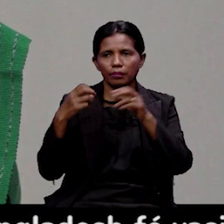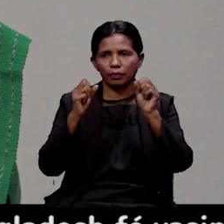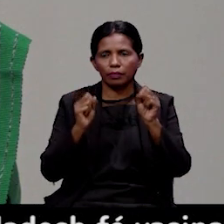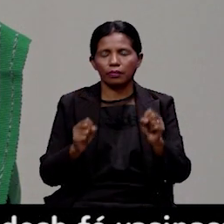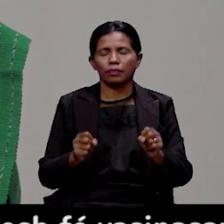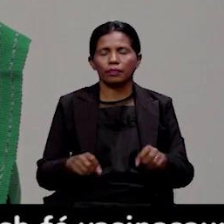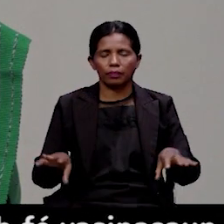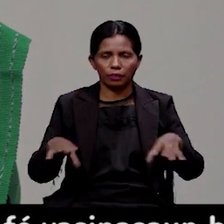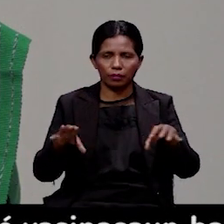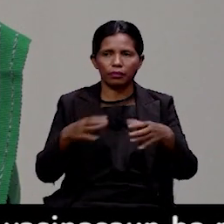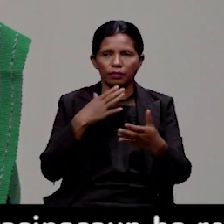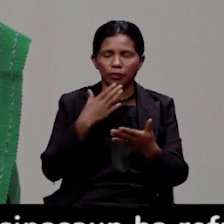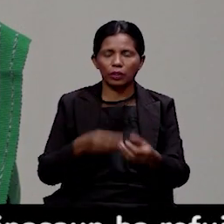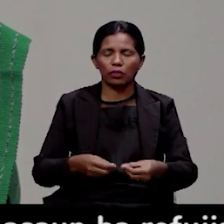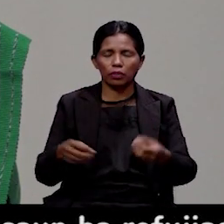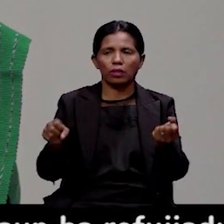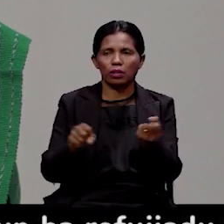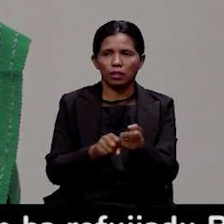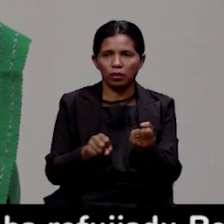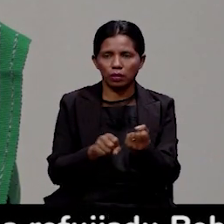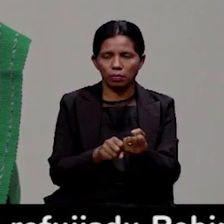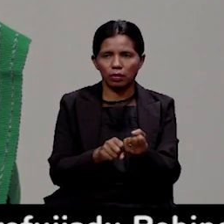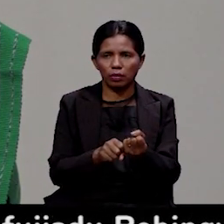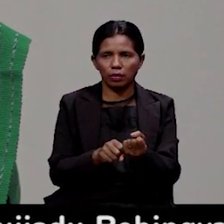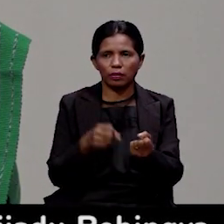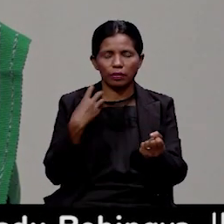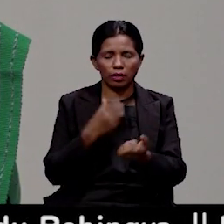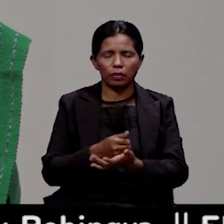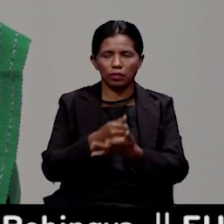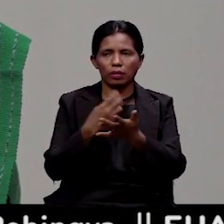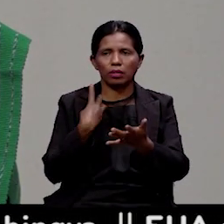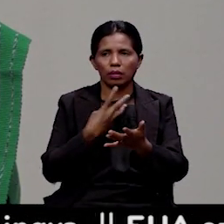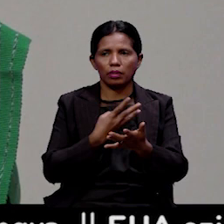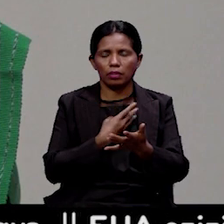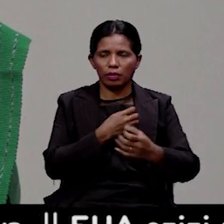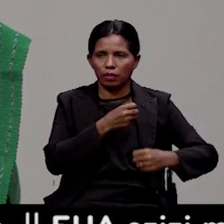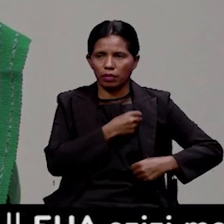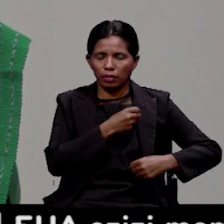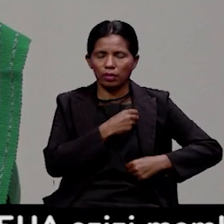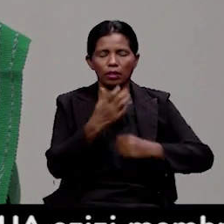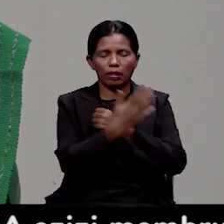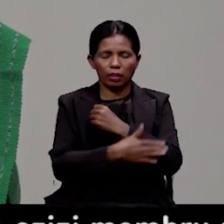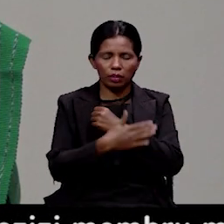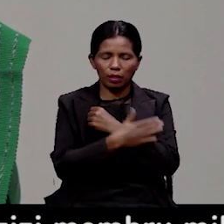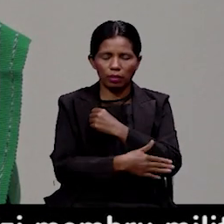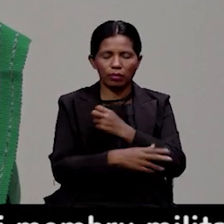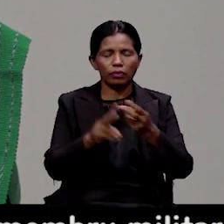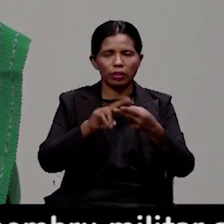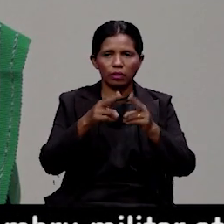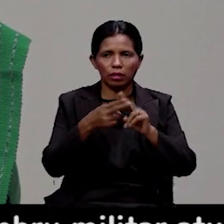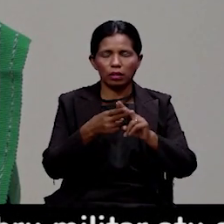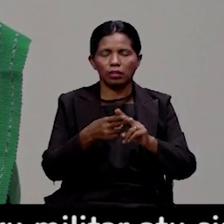posso ter. O apoio, é bem que tem países, amigos, países doadores,